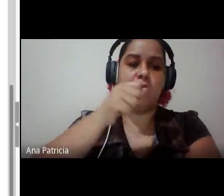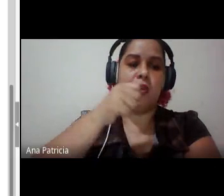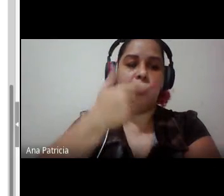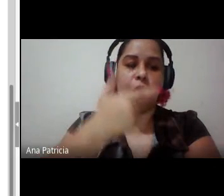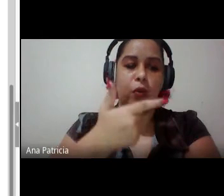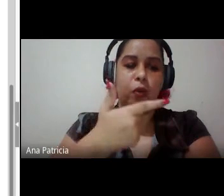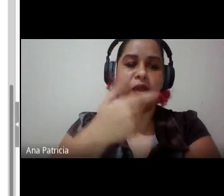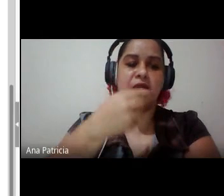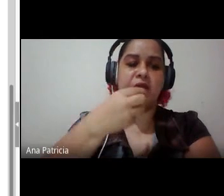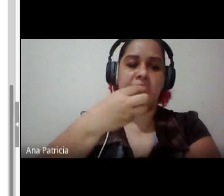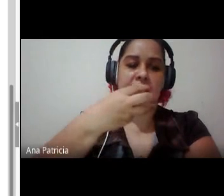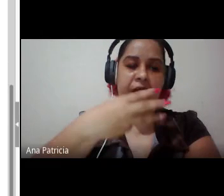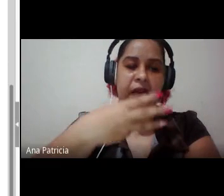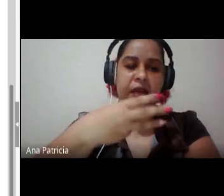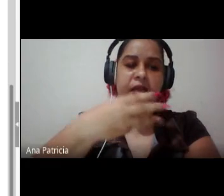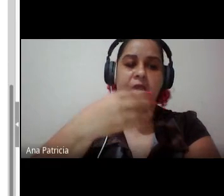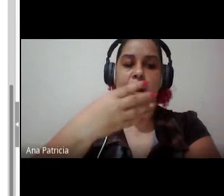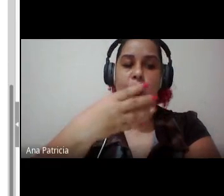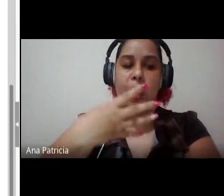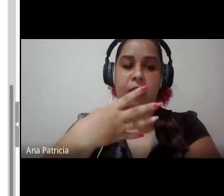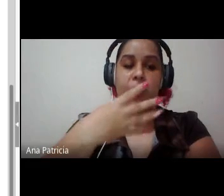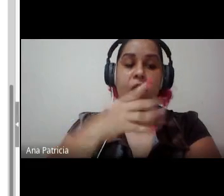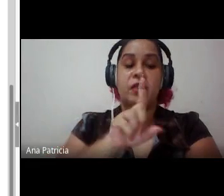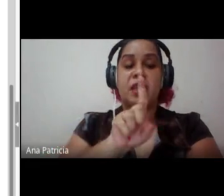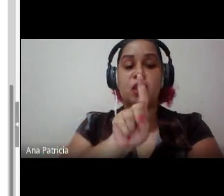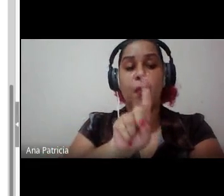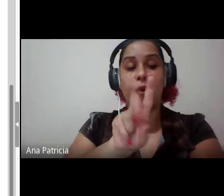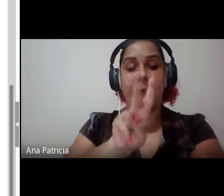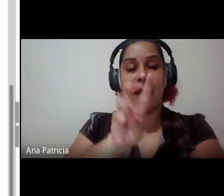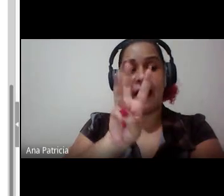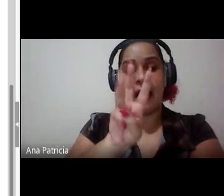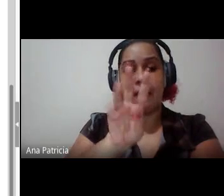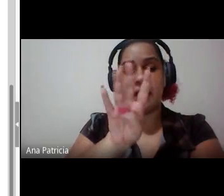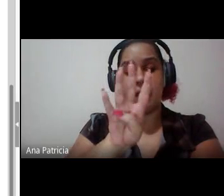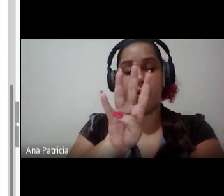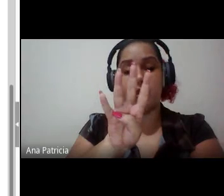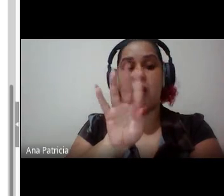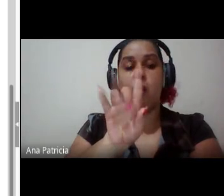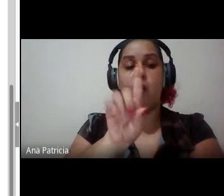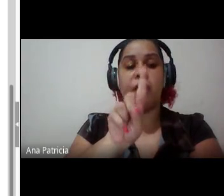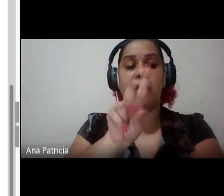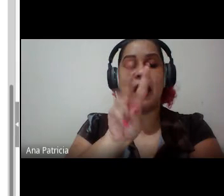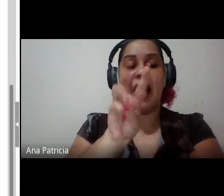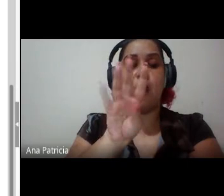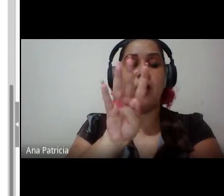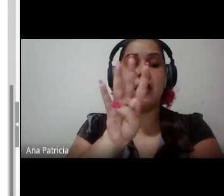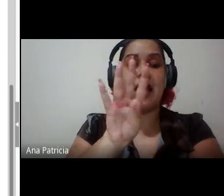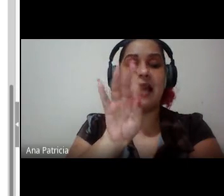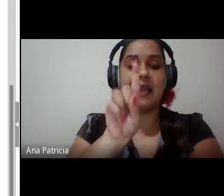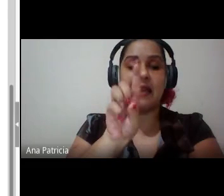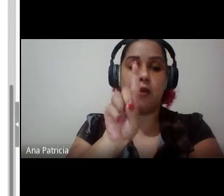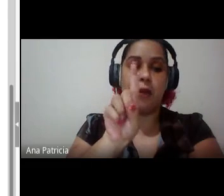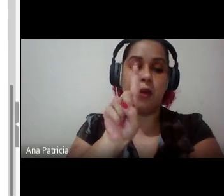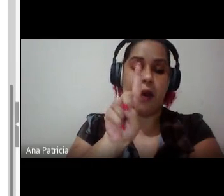1, 2, 3, 4. Você só muda para cá, para essa posição, quando for indicar